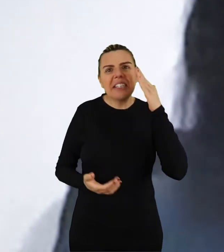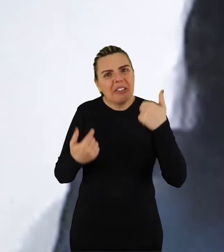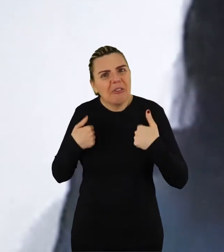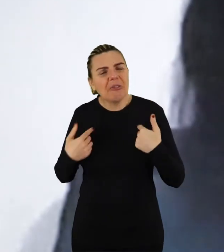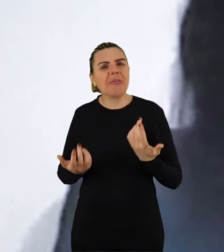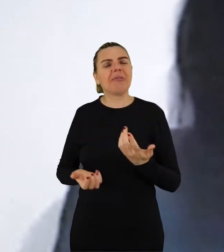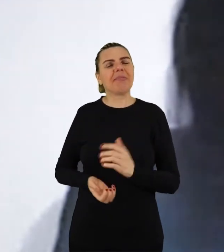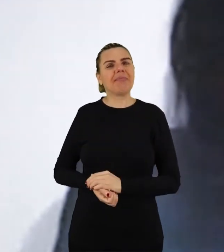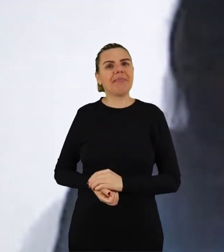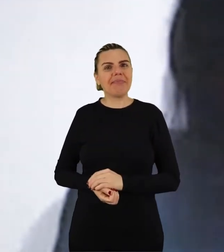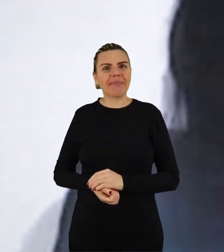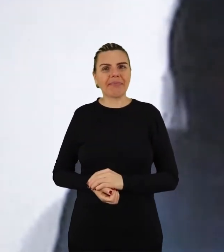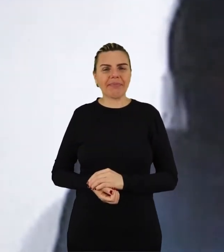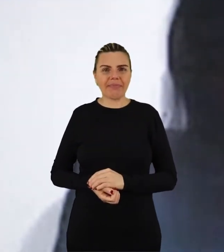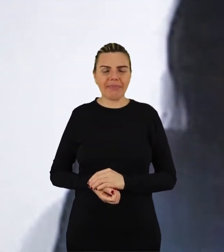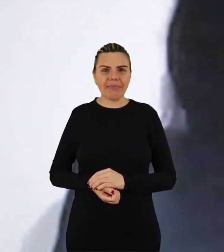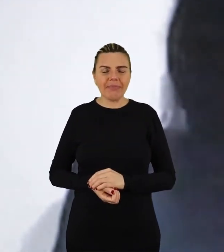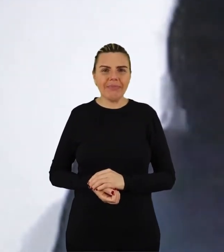entendia.